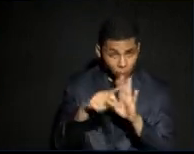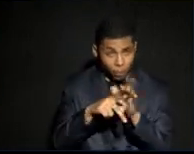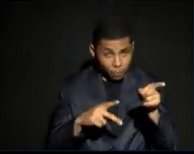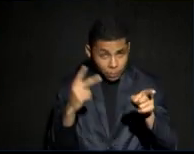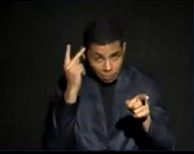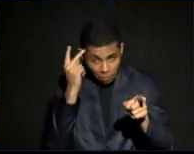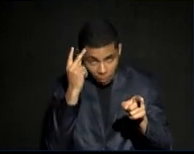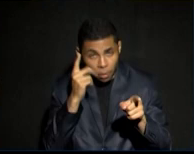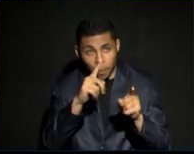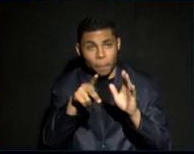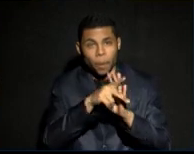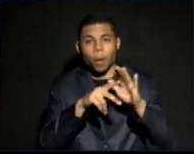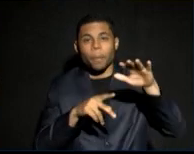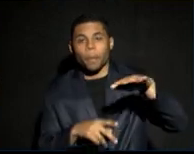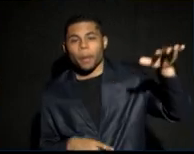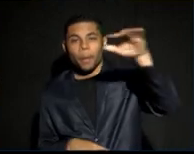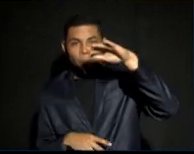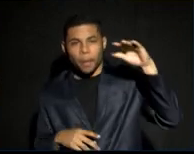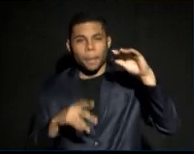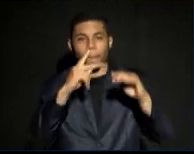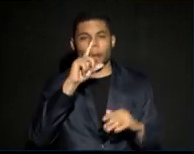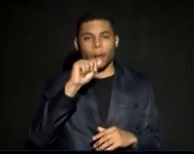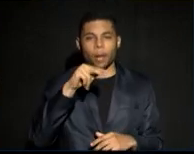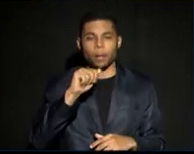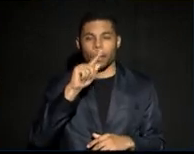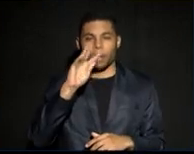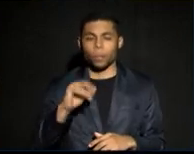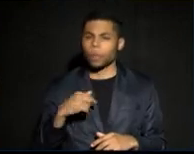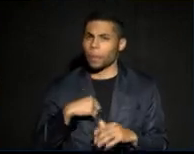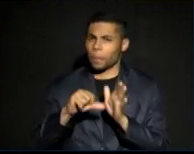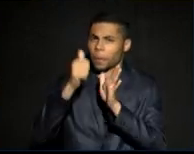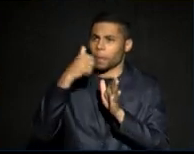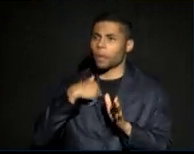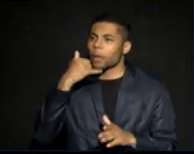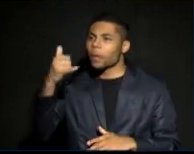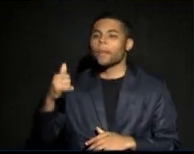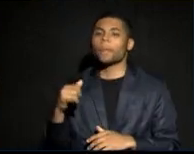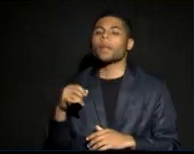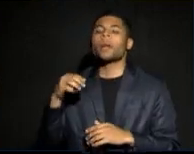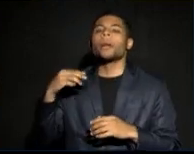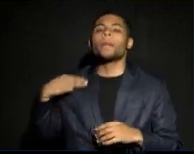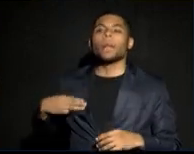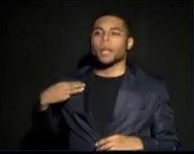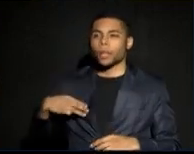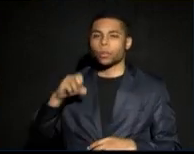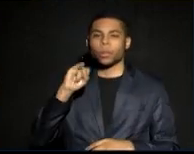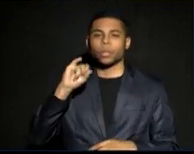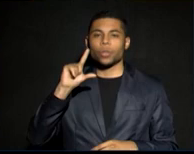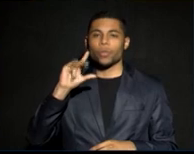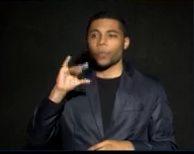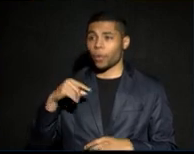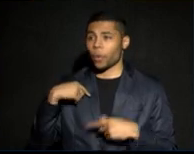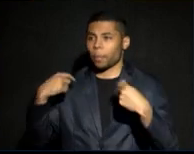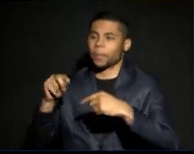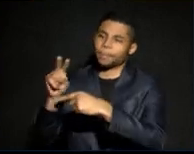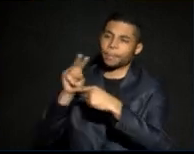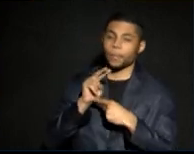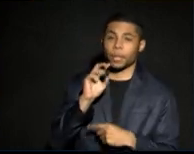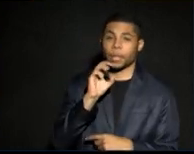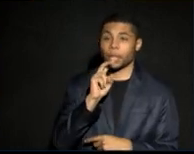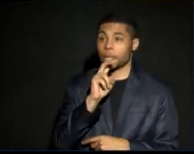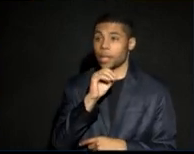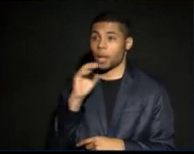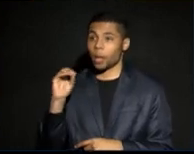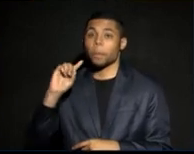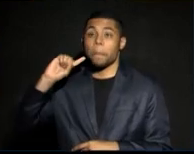fundo perdido lá no Palácio do Planalto Eu fui o primeiro Governador Ligar para o ministro Ciro Nogueira e disp um dos empréstimos 500 milhões de